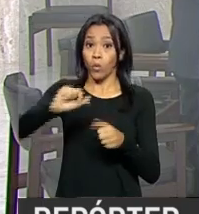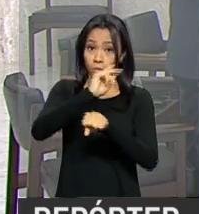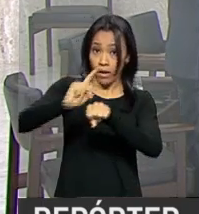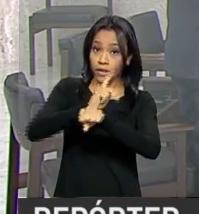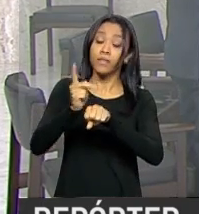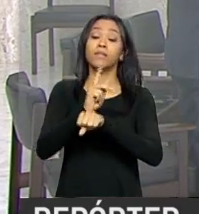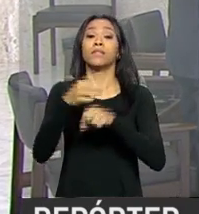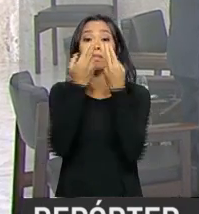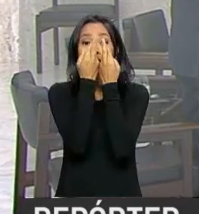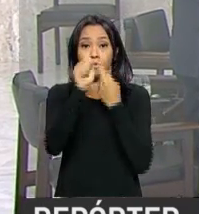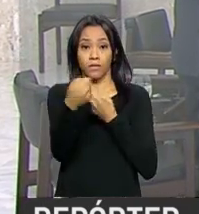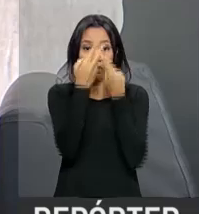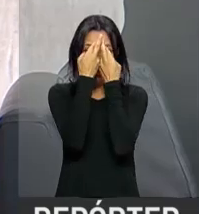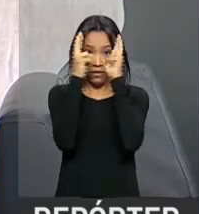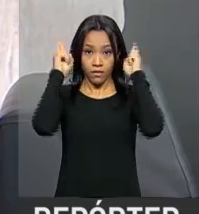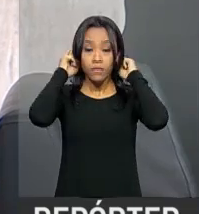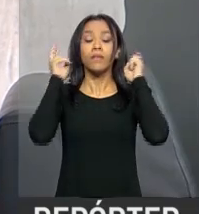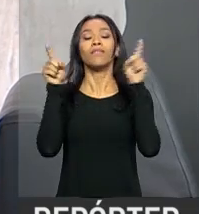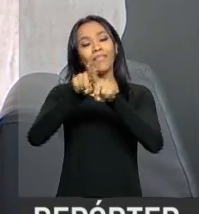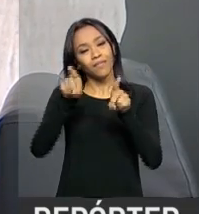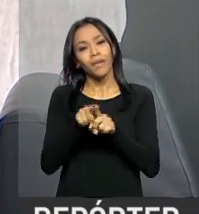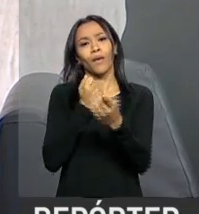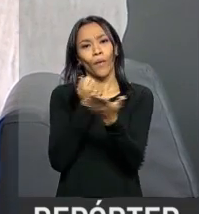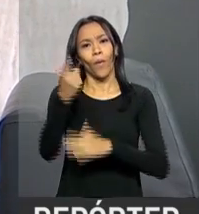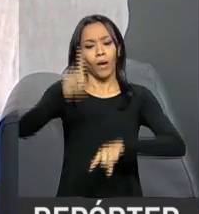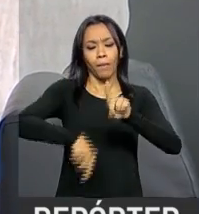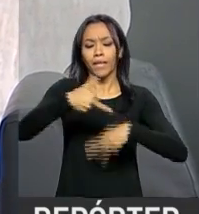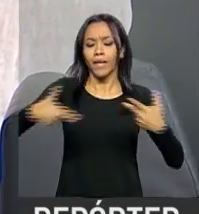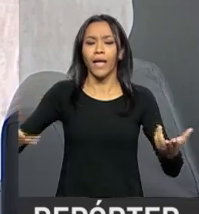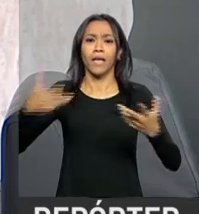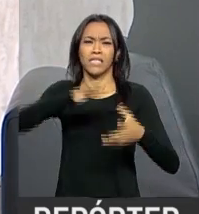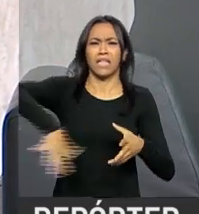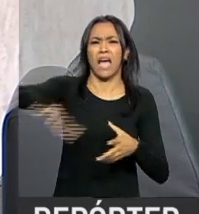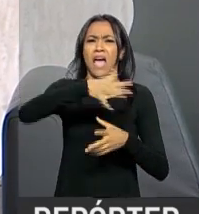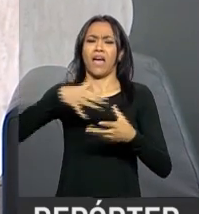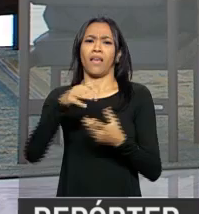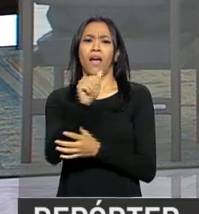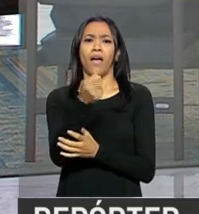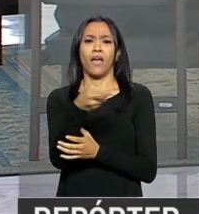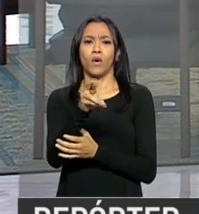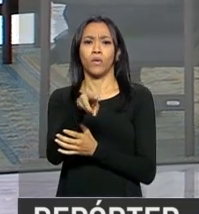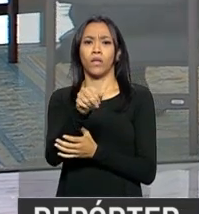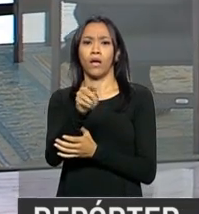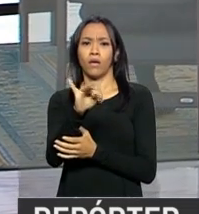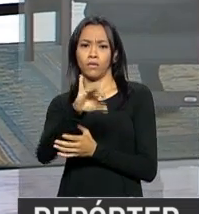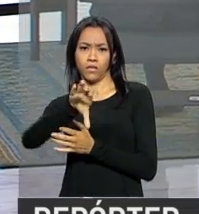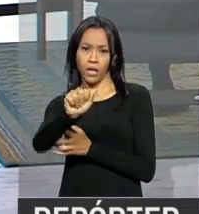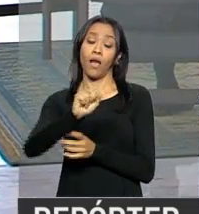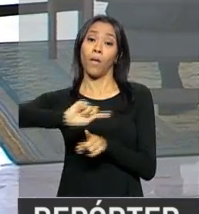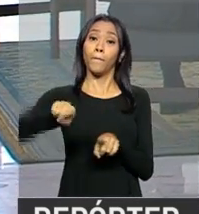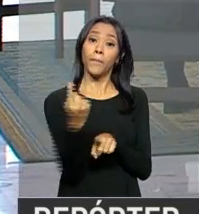Grécia também foi recebido pelo presidente. A Grécia compra material aeronáutico produzido no Brasil. É o primeiro país